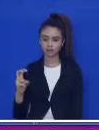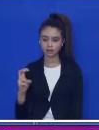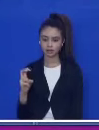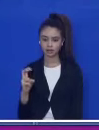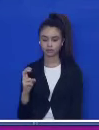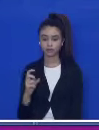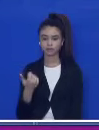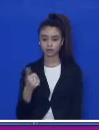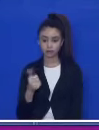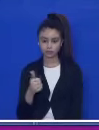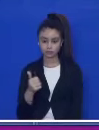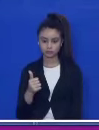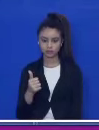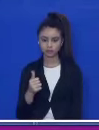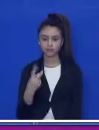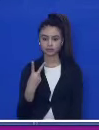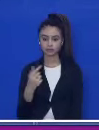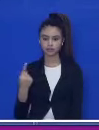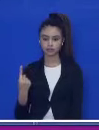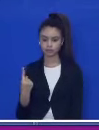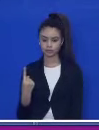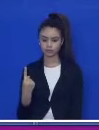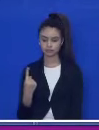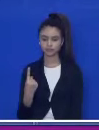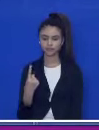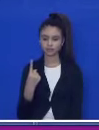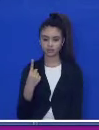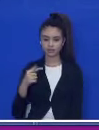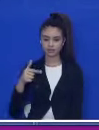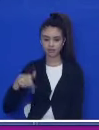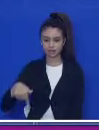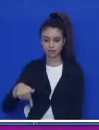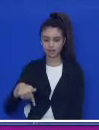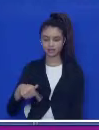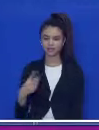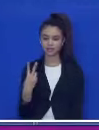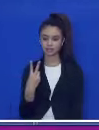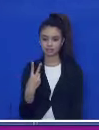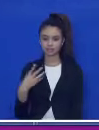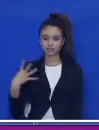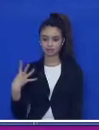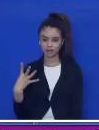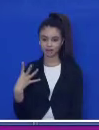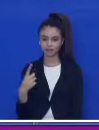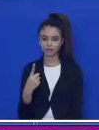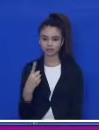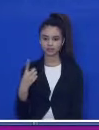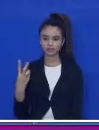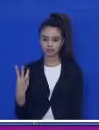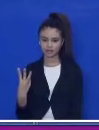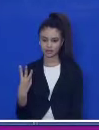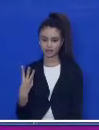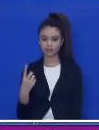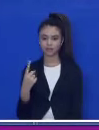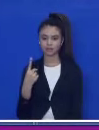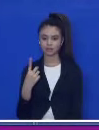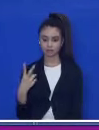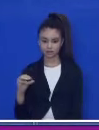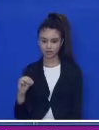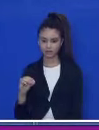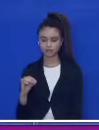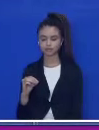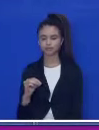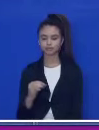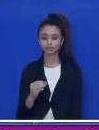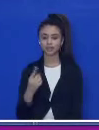25, 11, 21, 17, 24, 13, 20